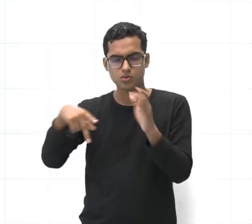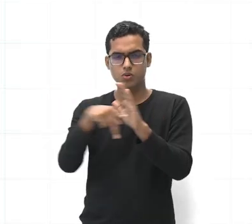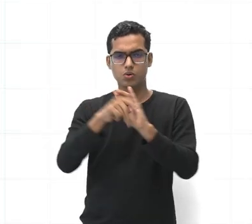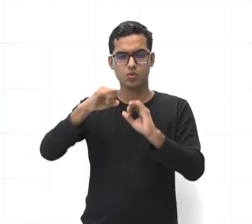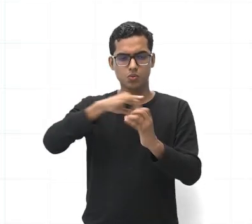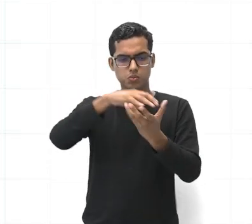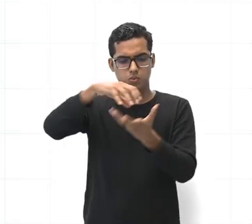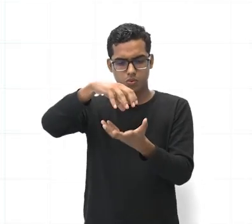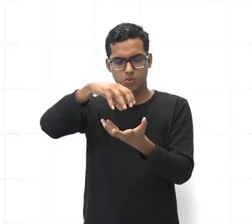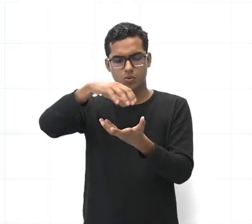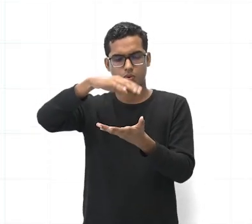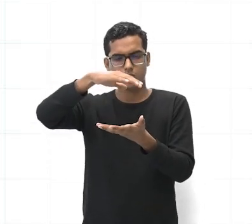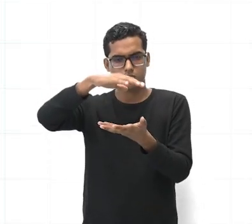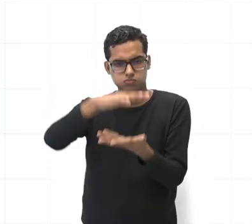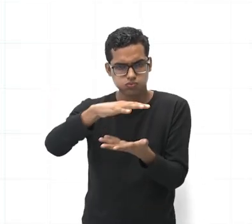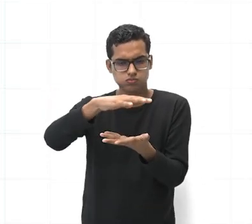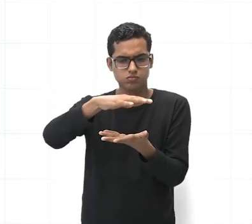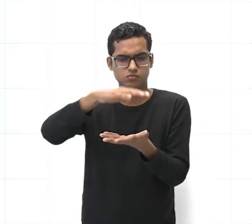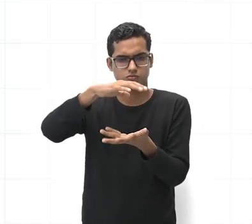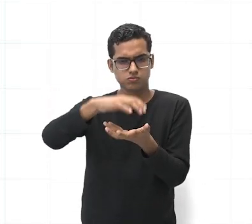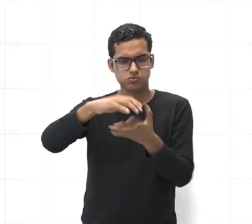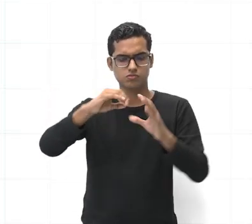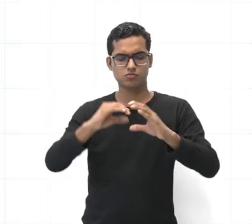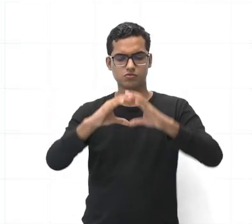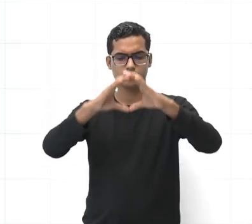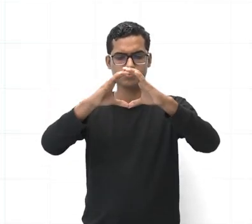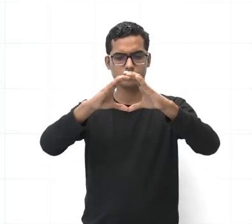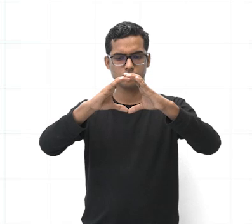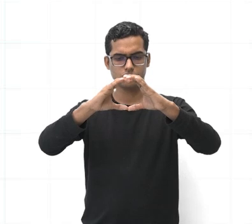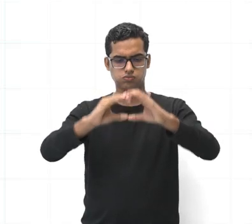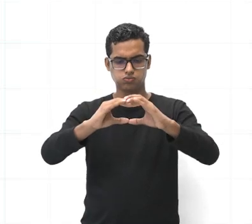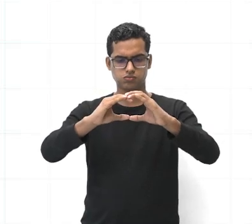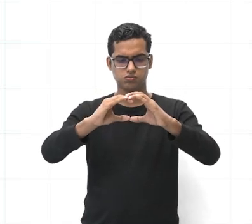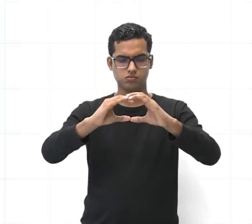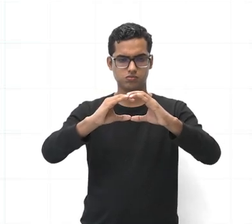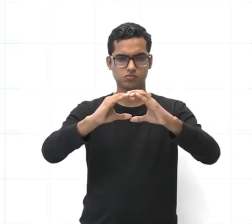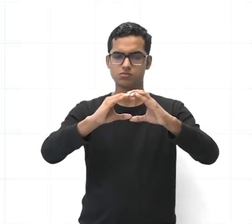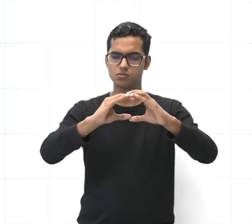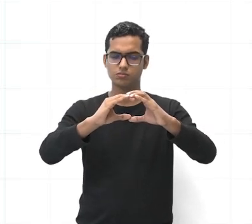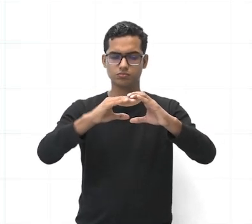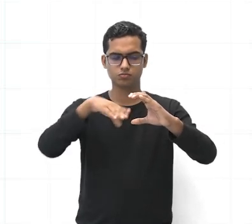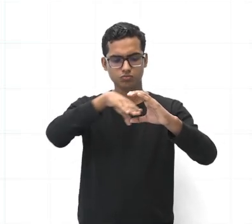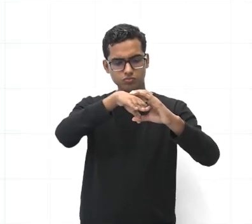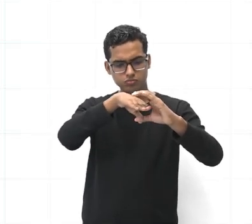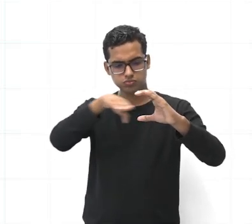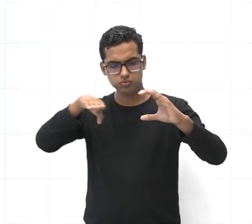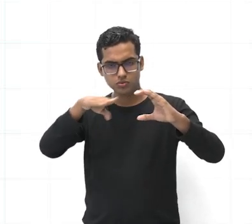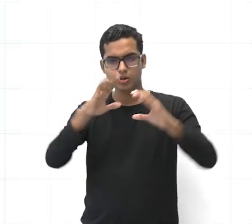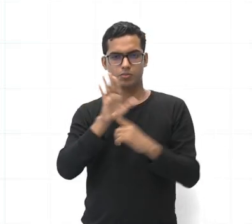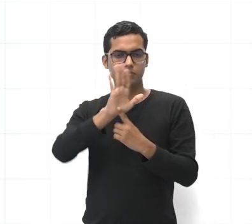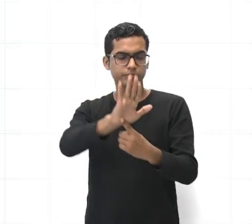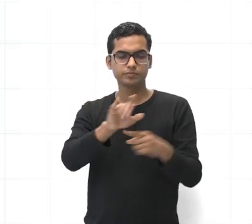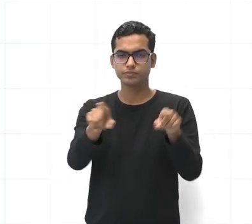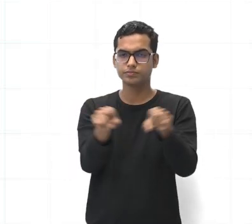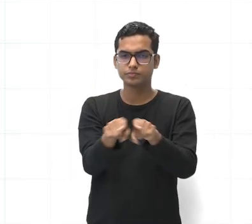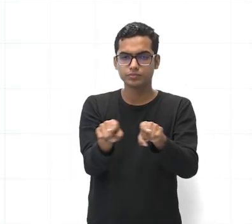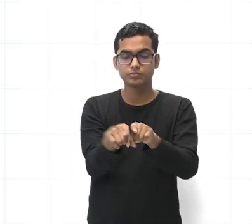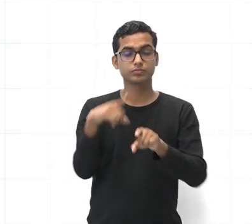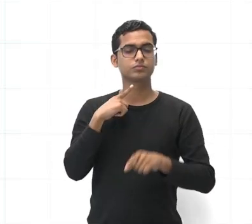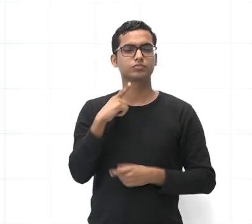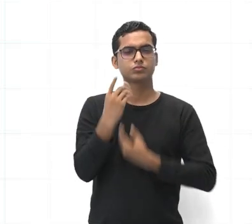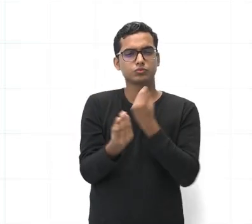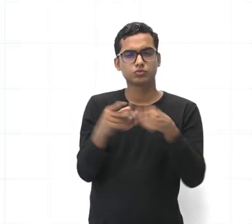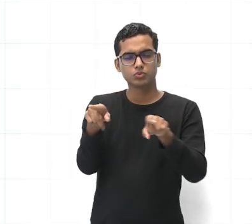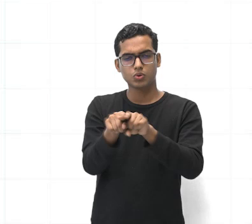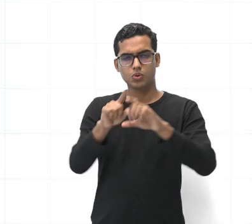esse achatamento dos polos é bem representado, certo? Tendo esse formato, né, de uma